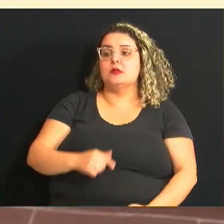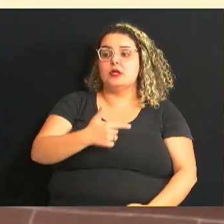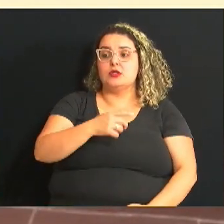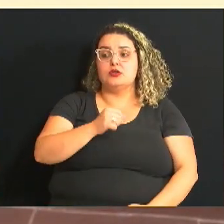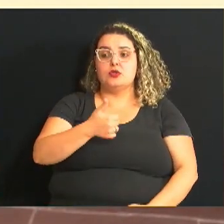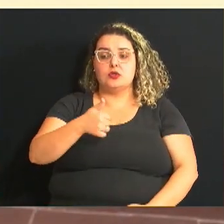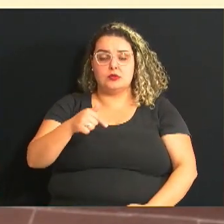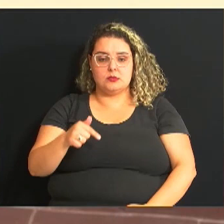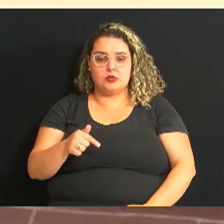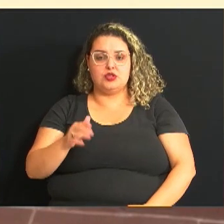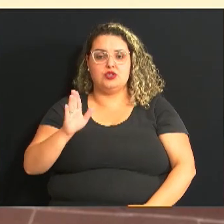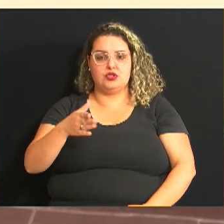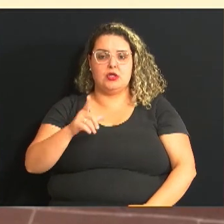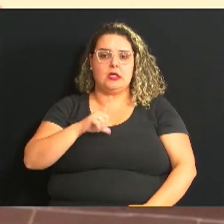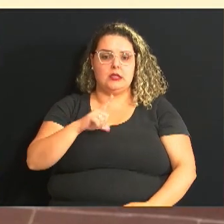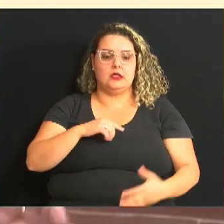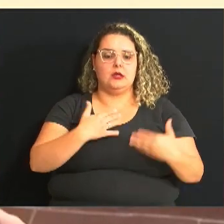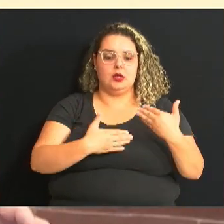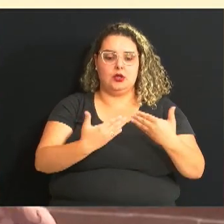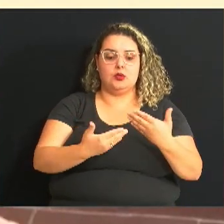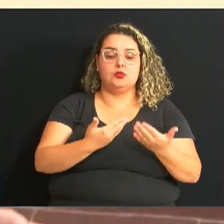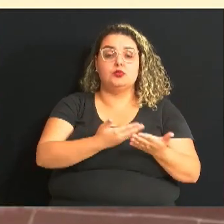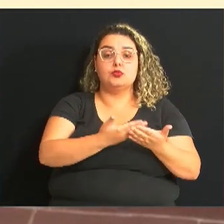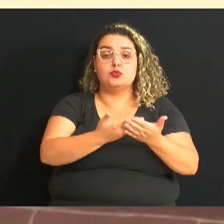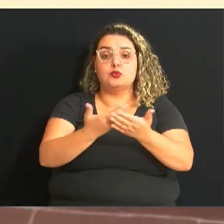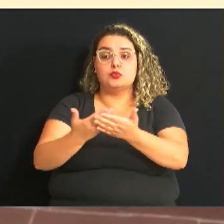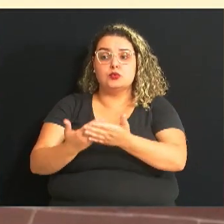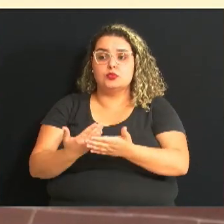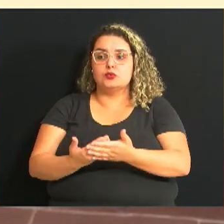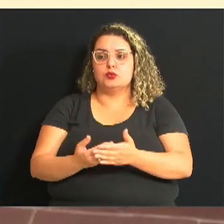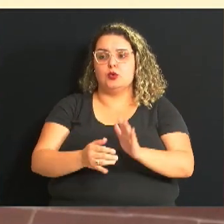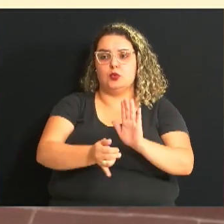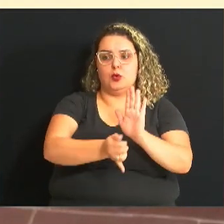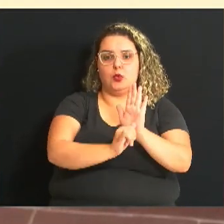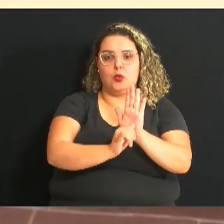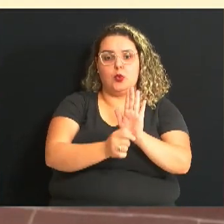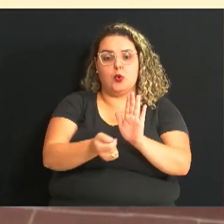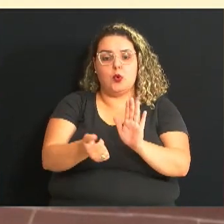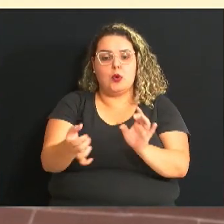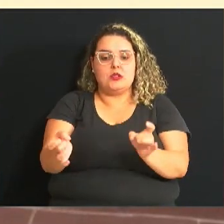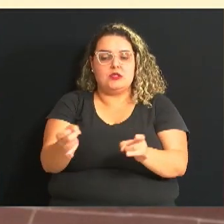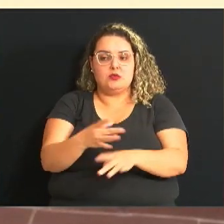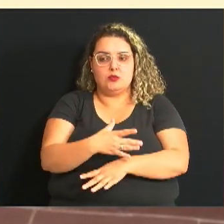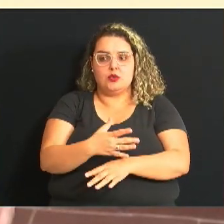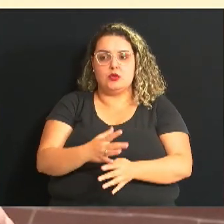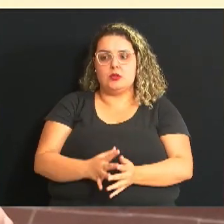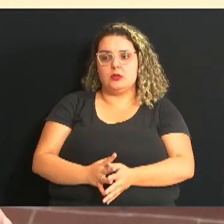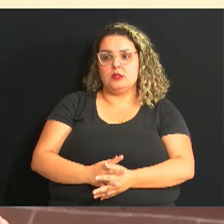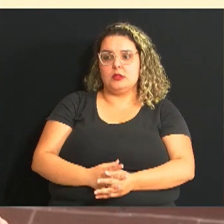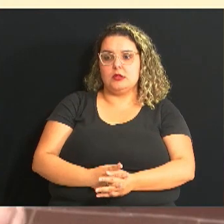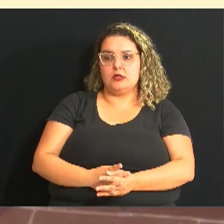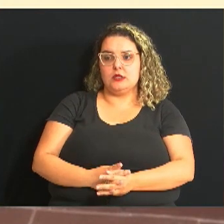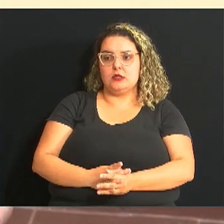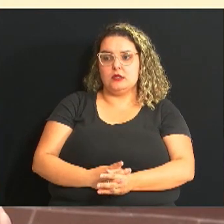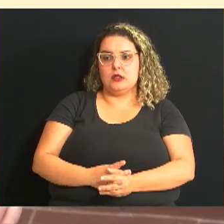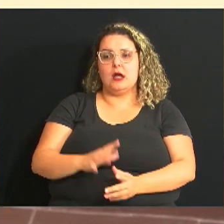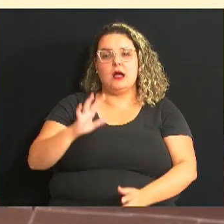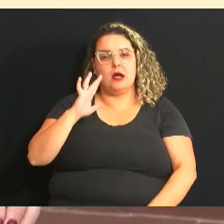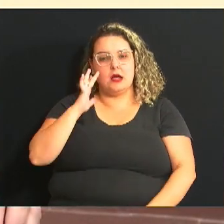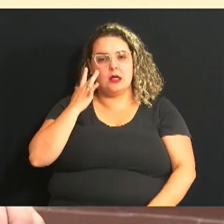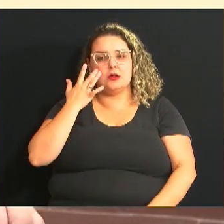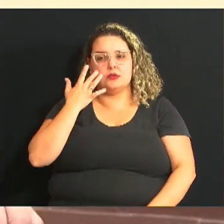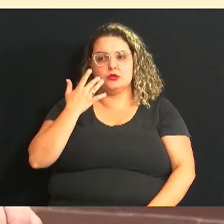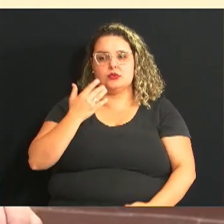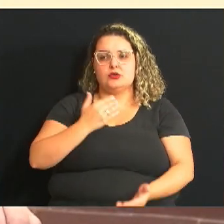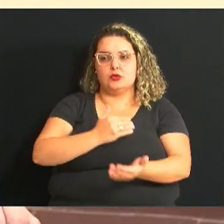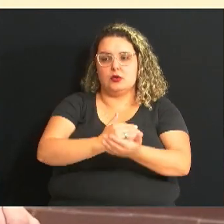2017 já está tendo um estudo, já estamos com o edital praticamente pronto, acreditamos já que no início de 2023 já